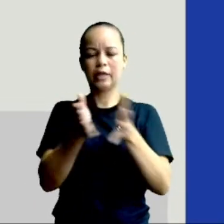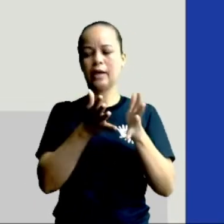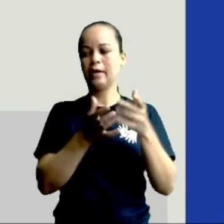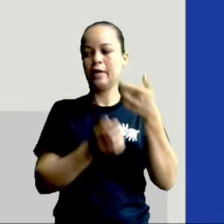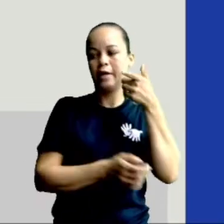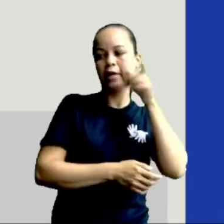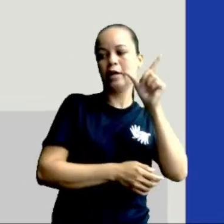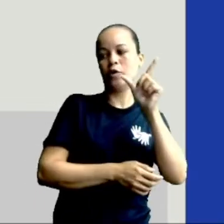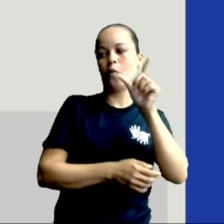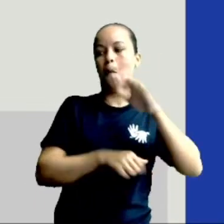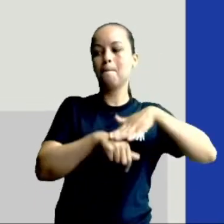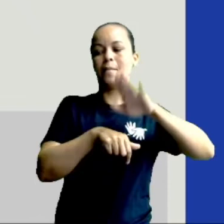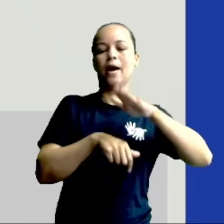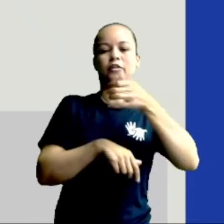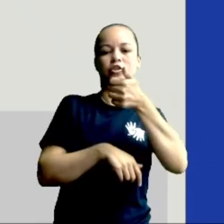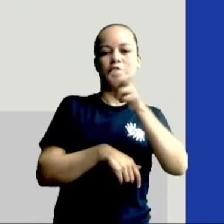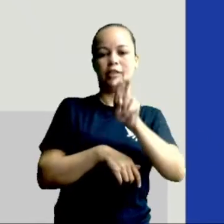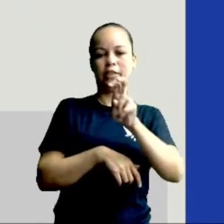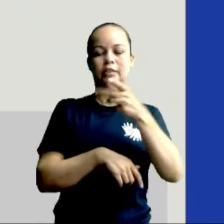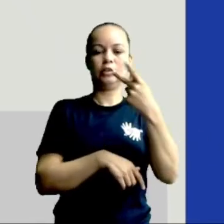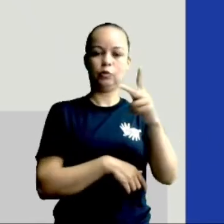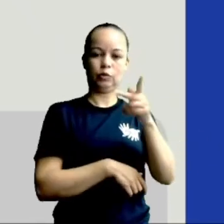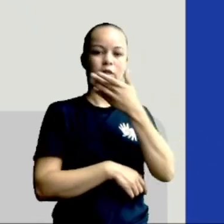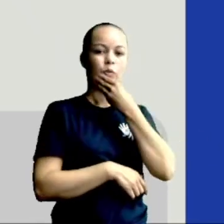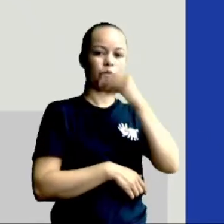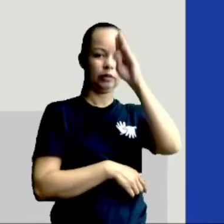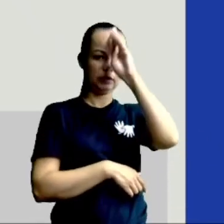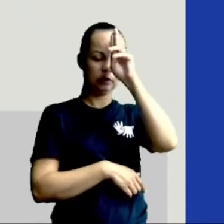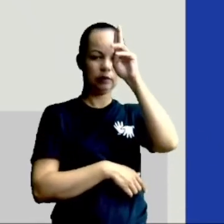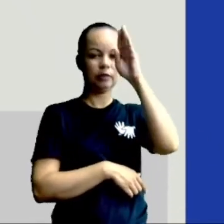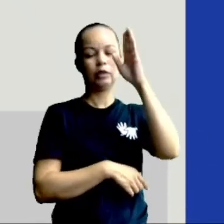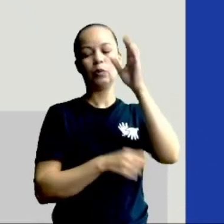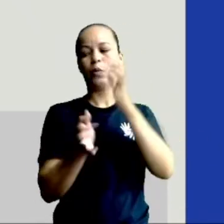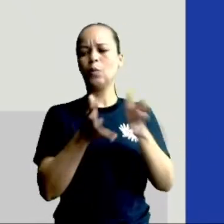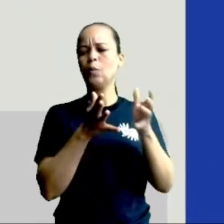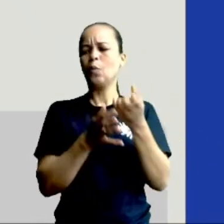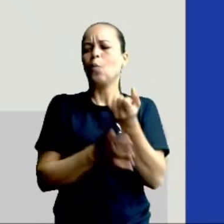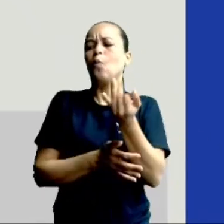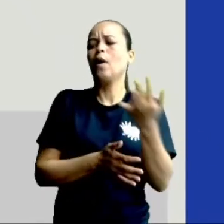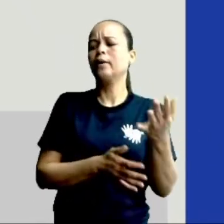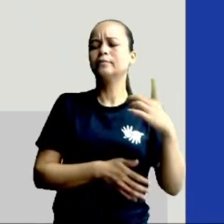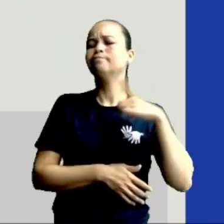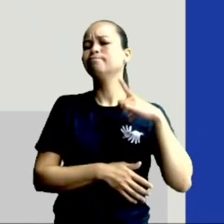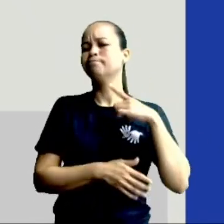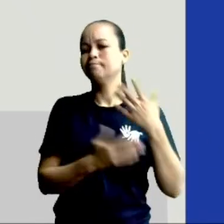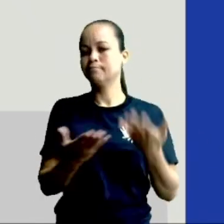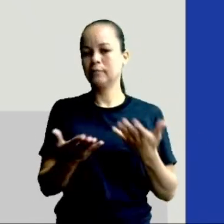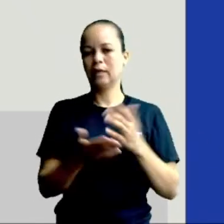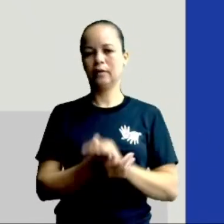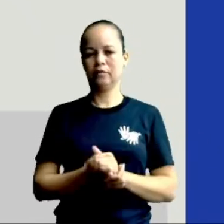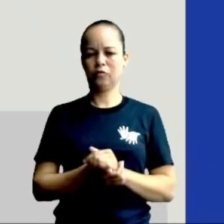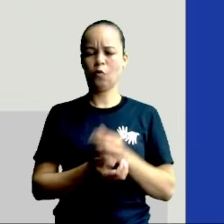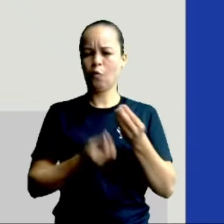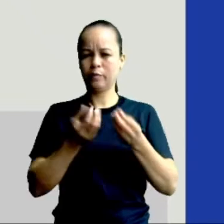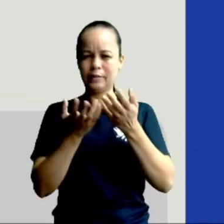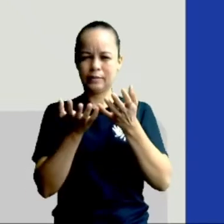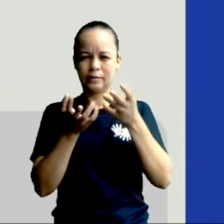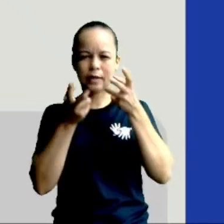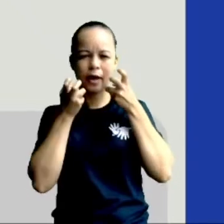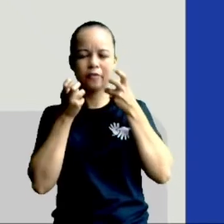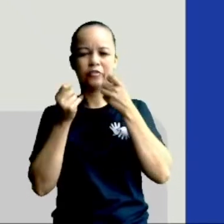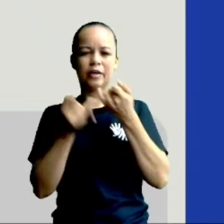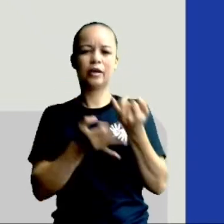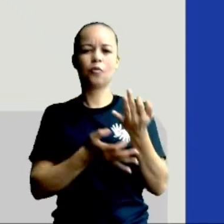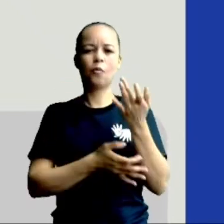a mais. Com quantas ficou? Vejam, bem simples aí o problema e que fácil da gente entender. Se ele tinha